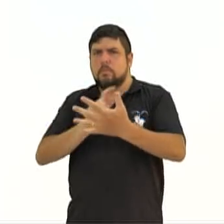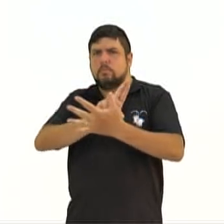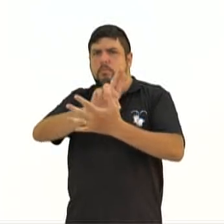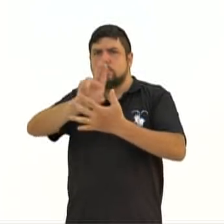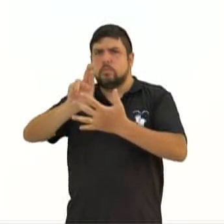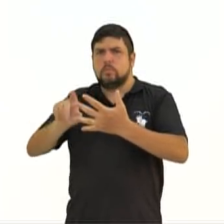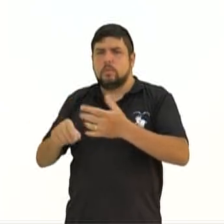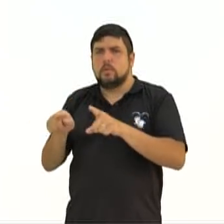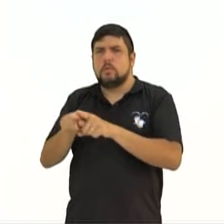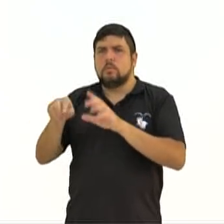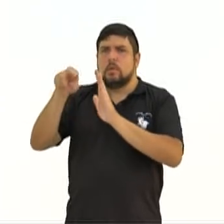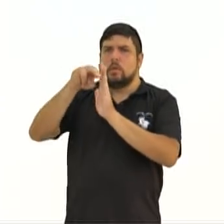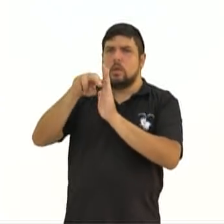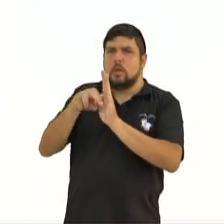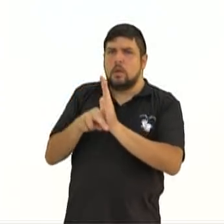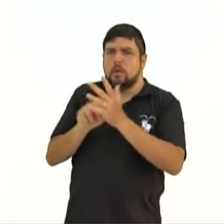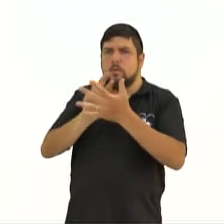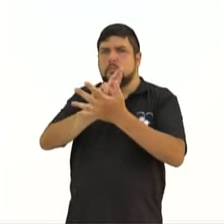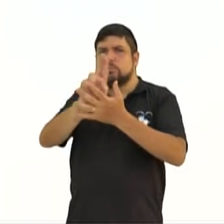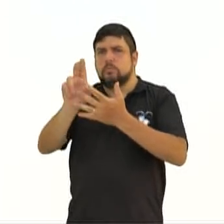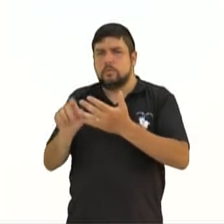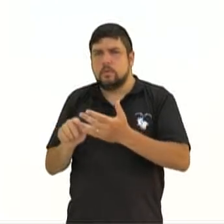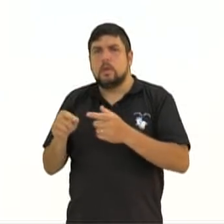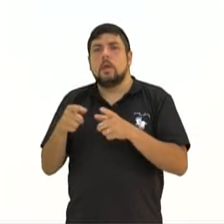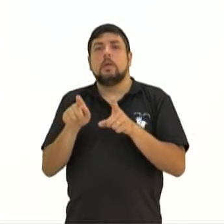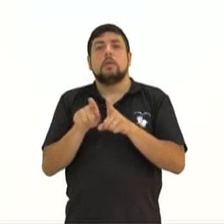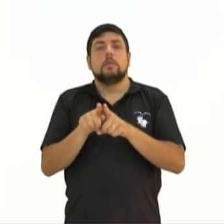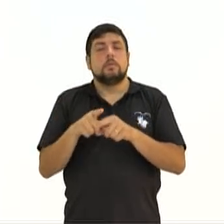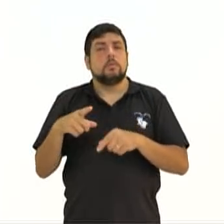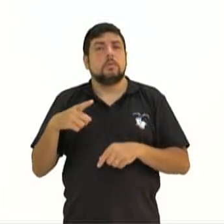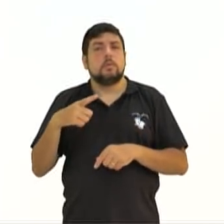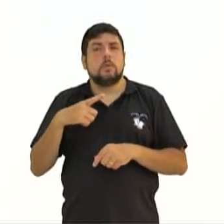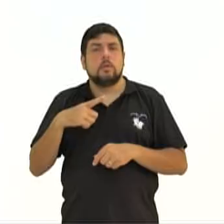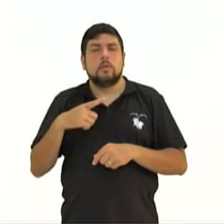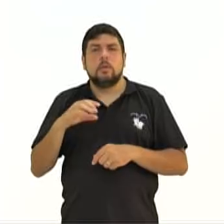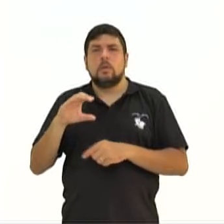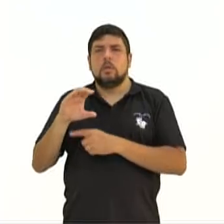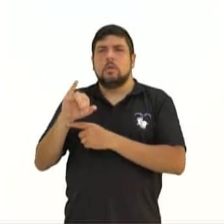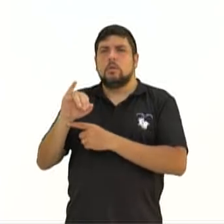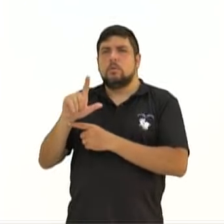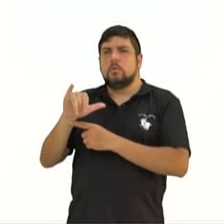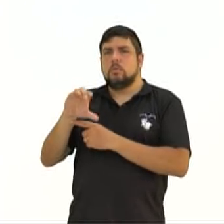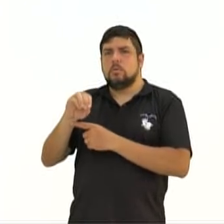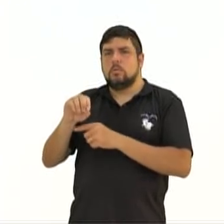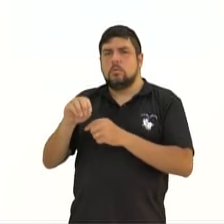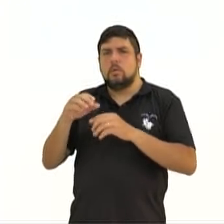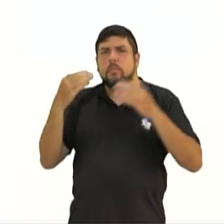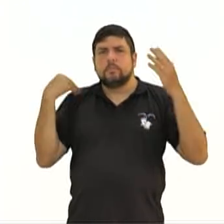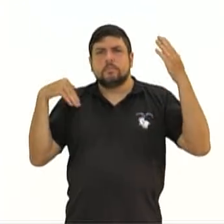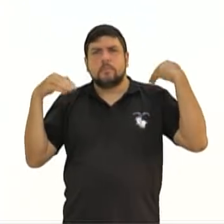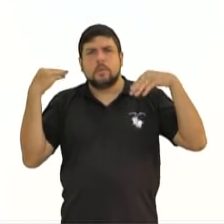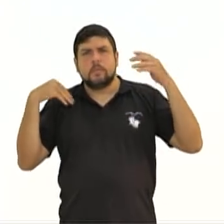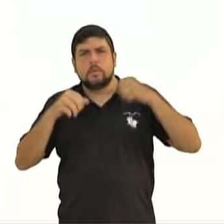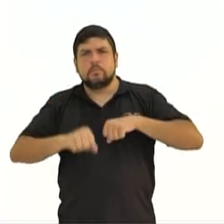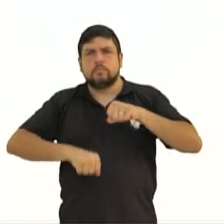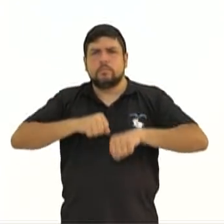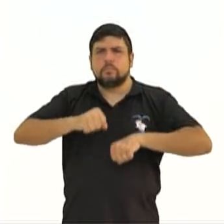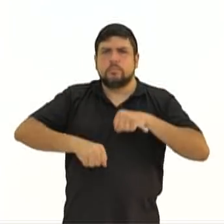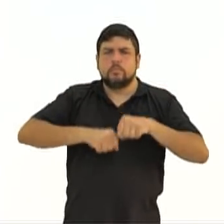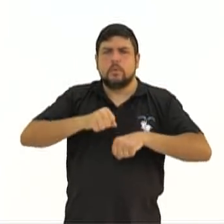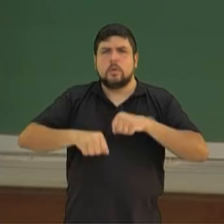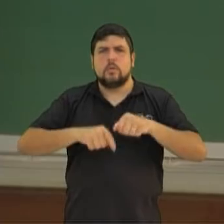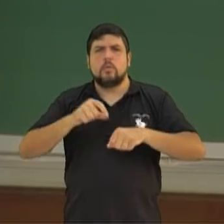competições diferenciados, como a gente viu, e ainda a gente tem o cicloturismo ou ciclismo de aventura, que é a